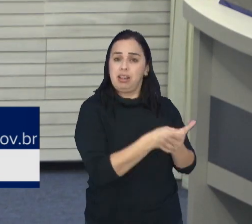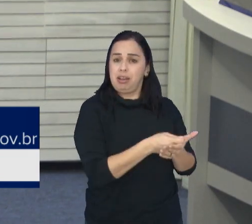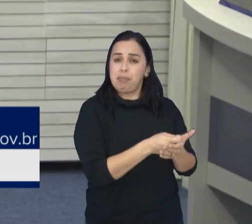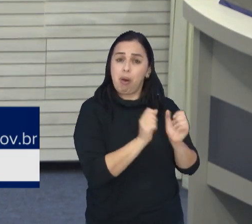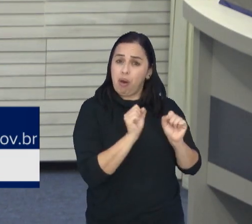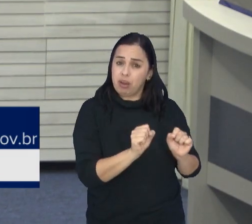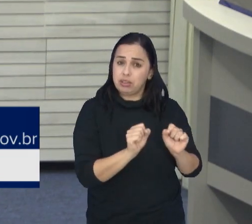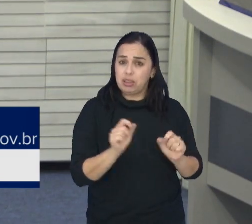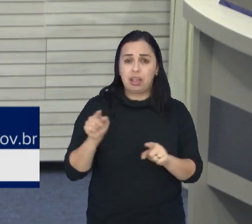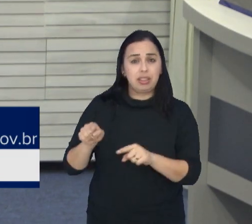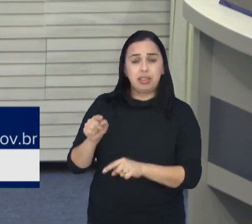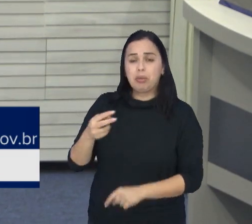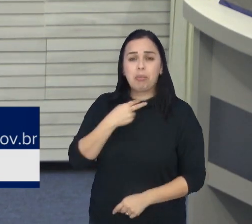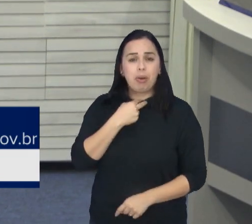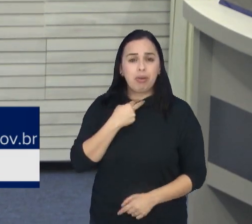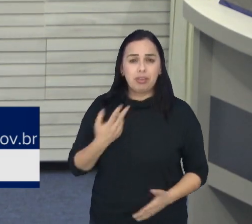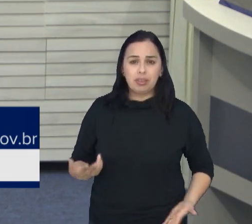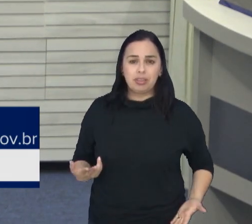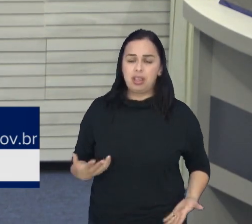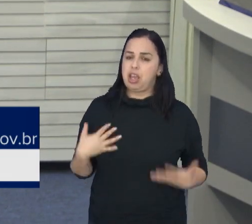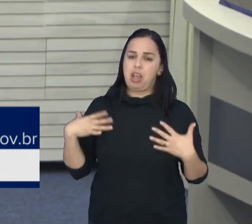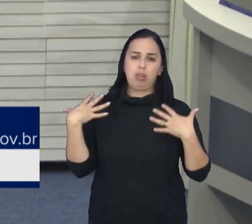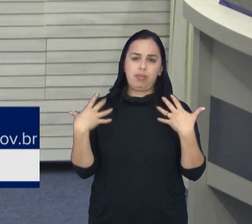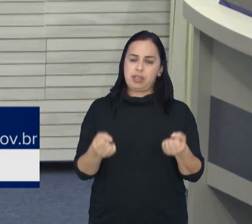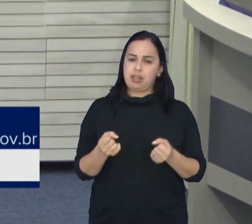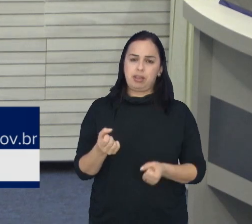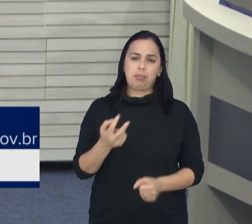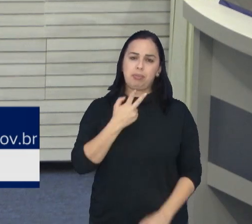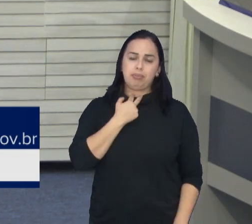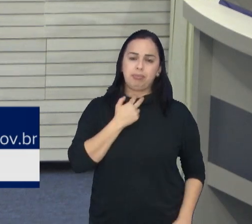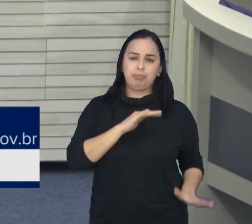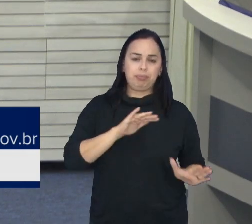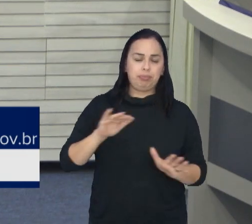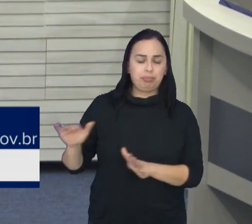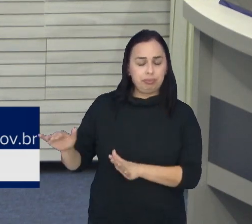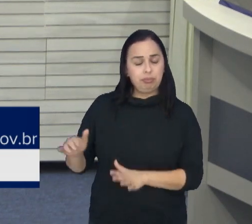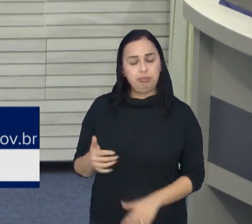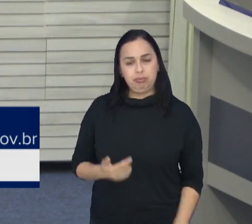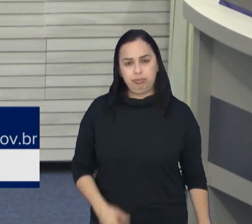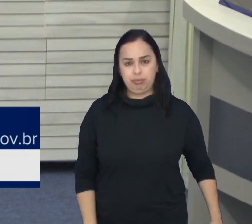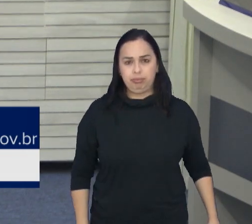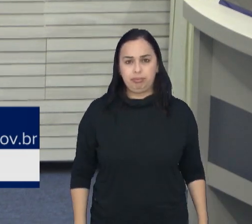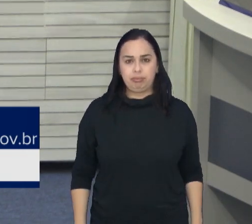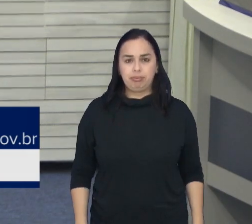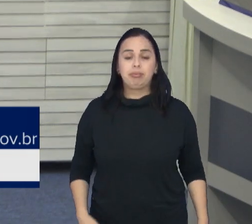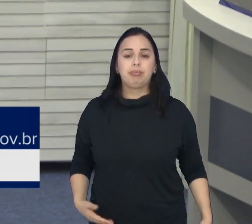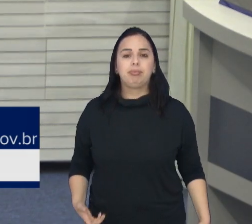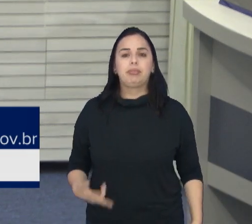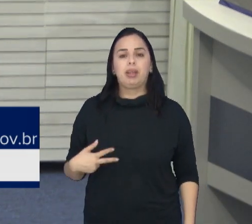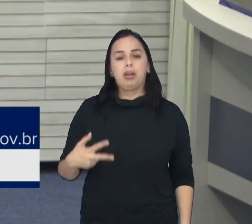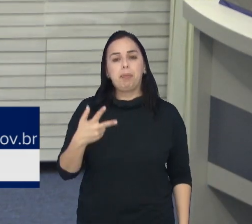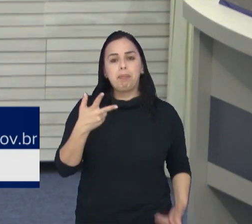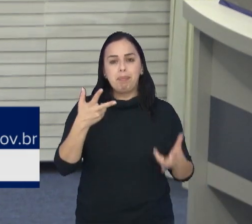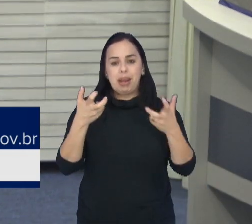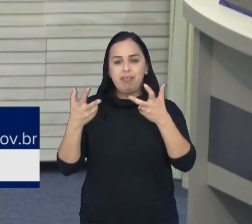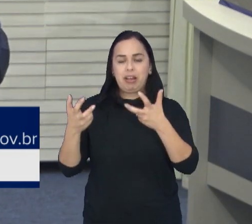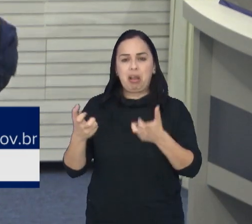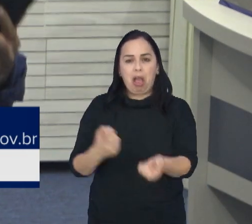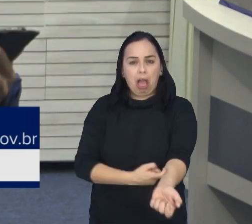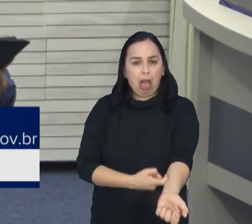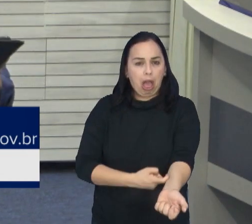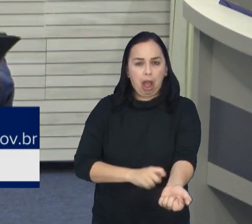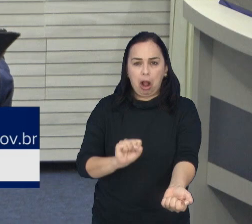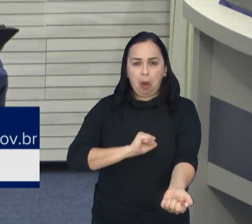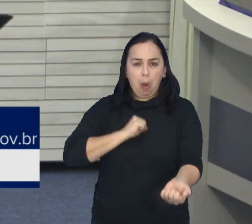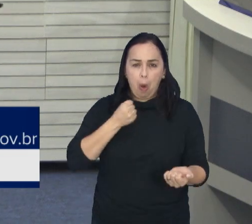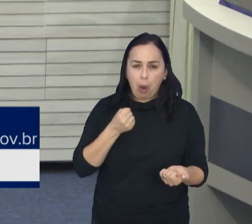verdade. Então, eu não vou mais admitir esse tipo de coisa. E outra coisa também, vereador Juvenil. Eu vejo o vereador falar aquele negócio de raiva, de